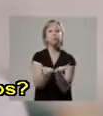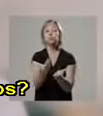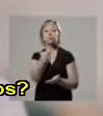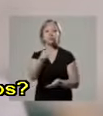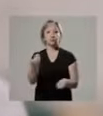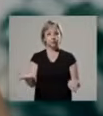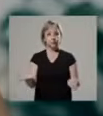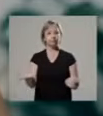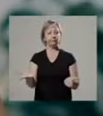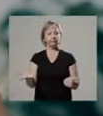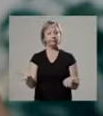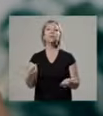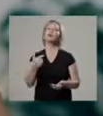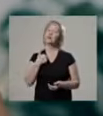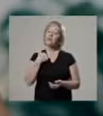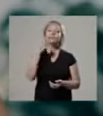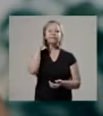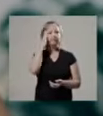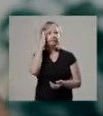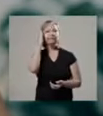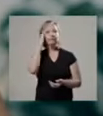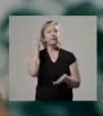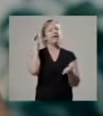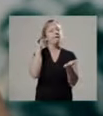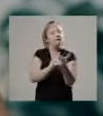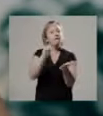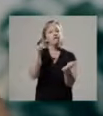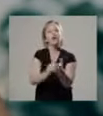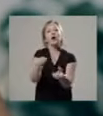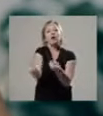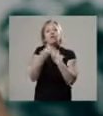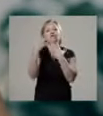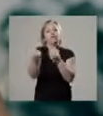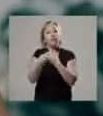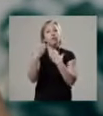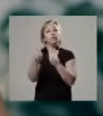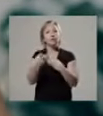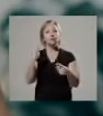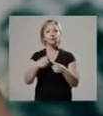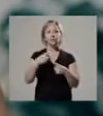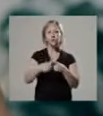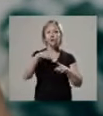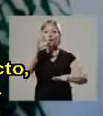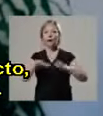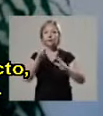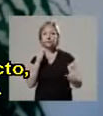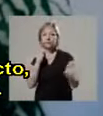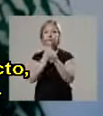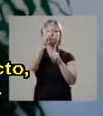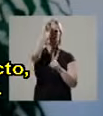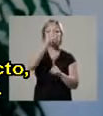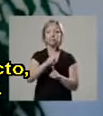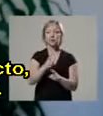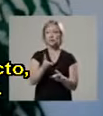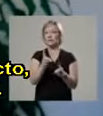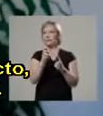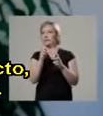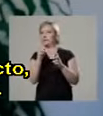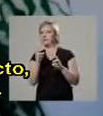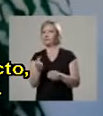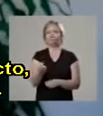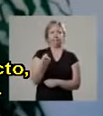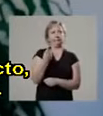equipamentos públicos, né? A gente até entende que exista a falta de informação e que num primeiro momento há